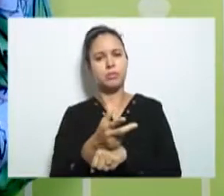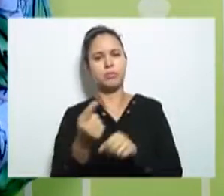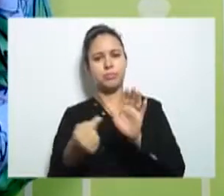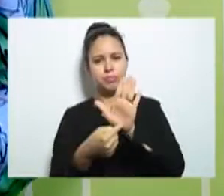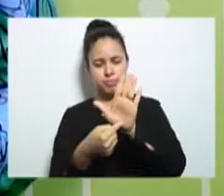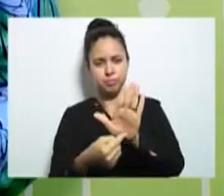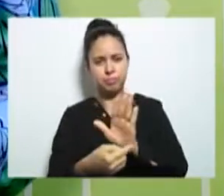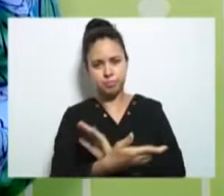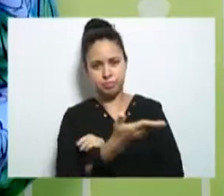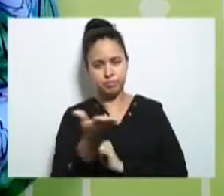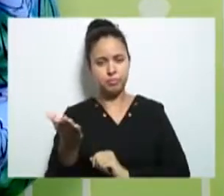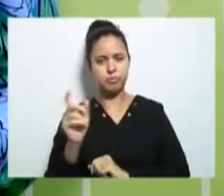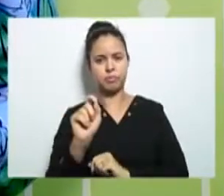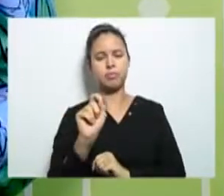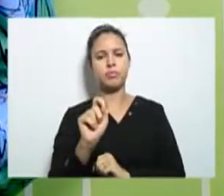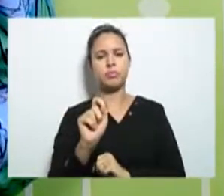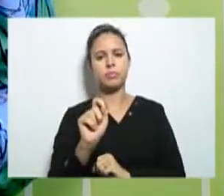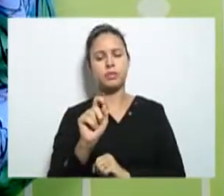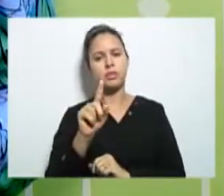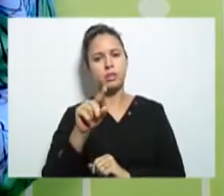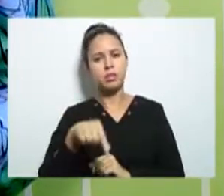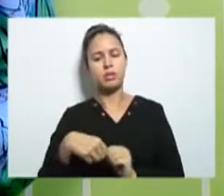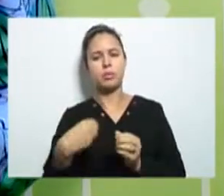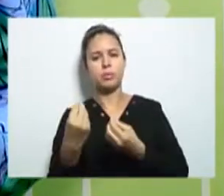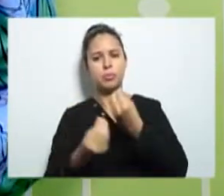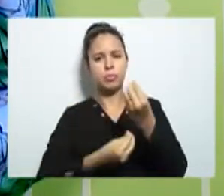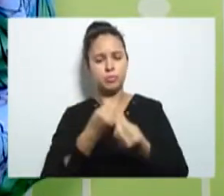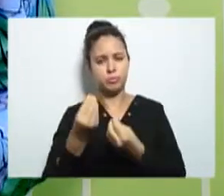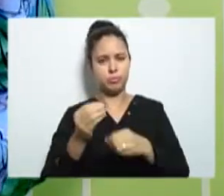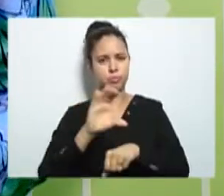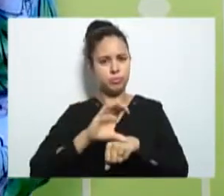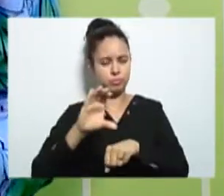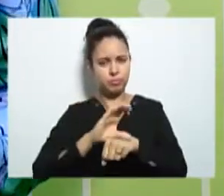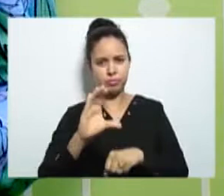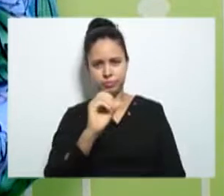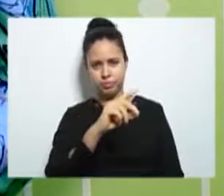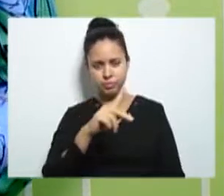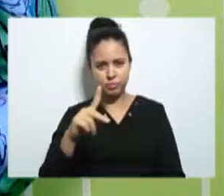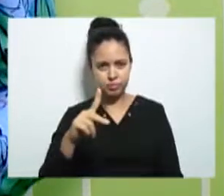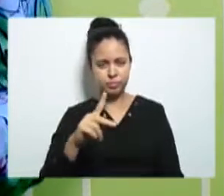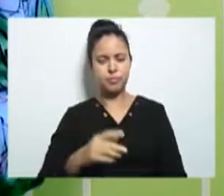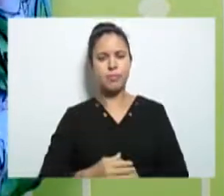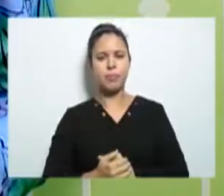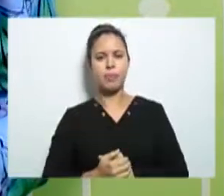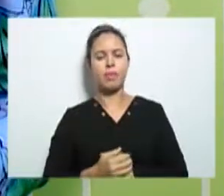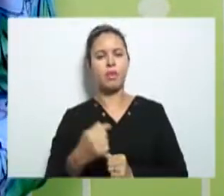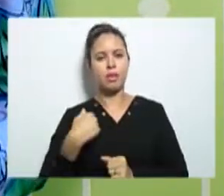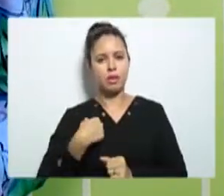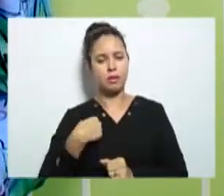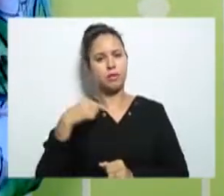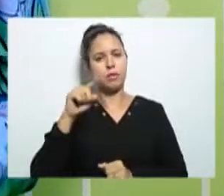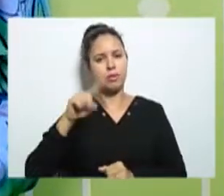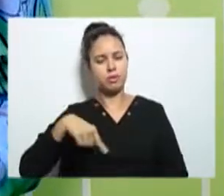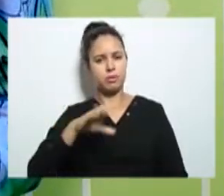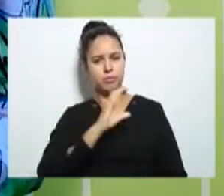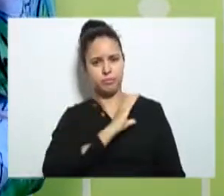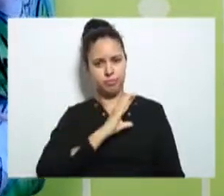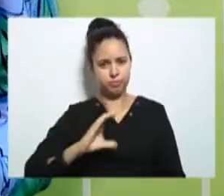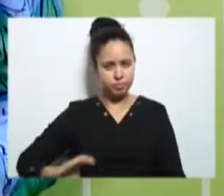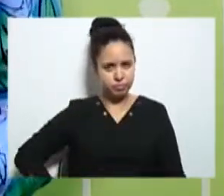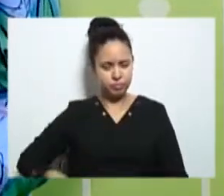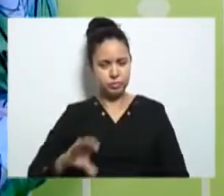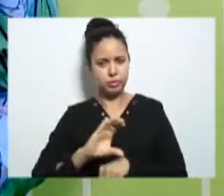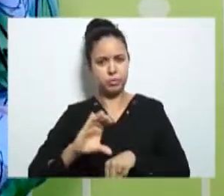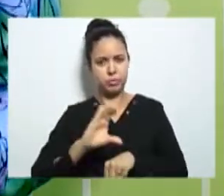mostrar a vocês um pouco sobre o curso de cooperativismo. Eu sou a coordenadora do curso, meu nome é